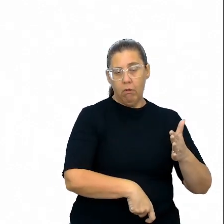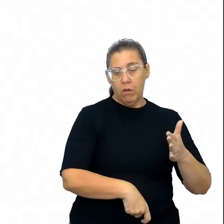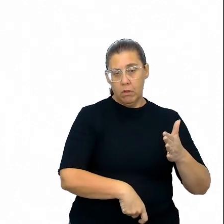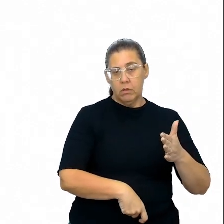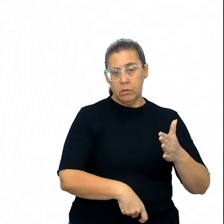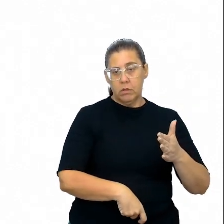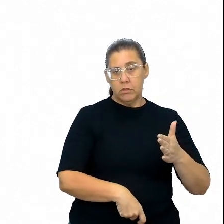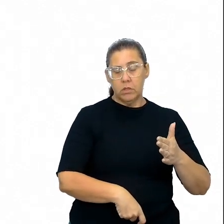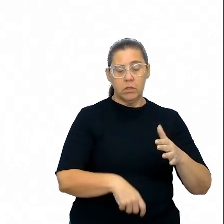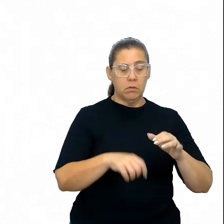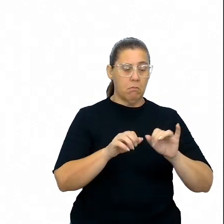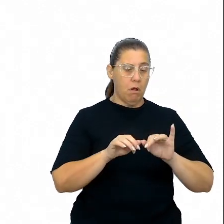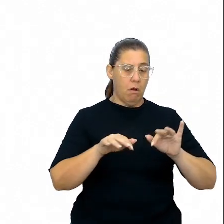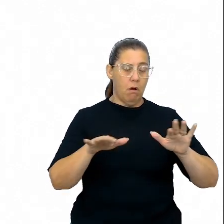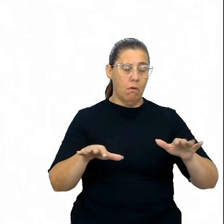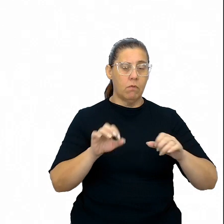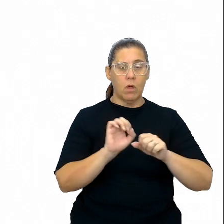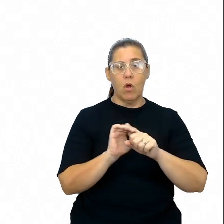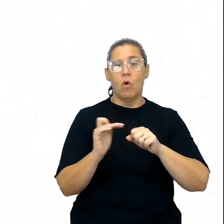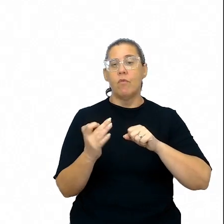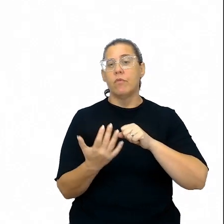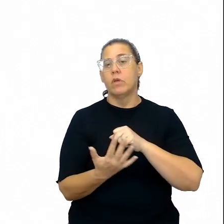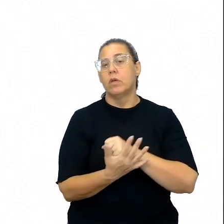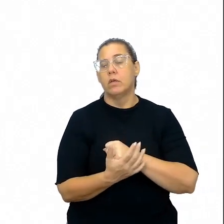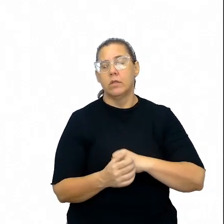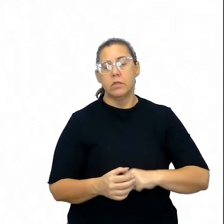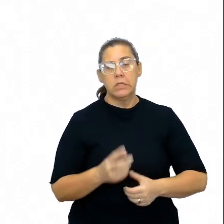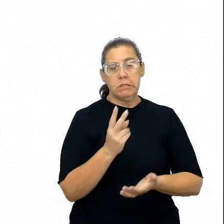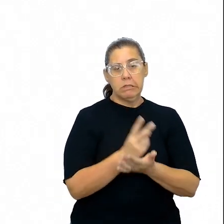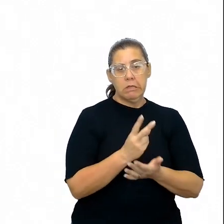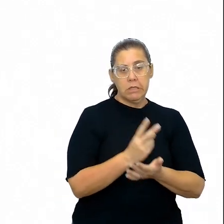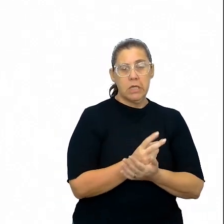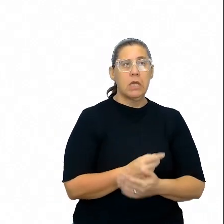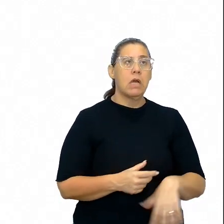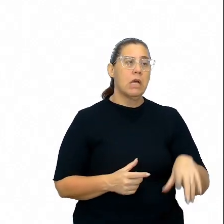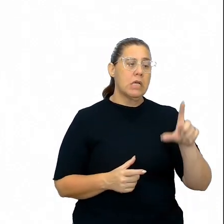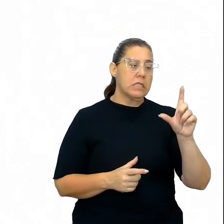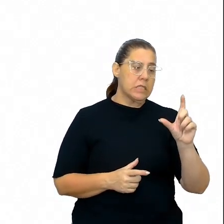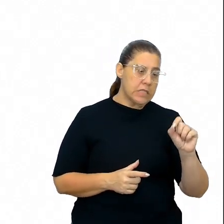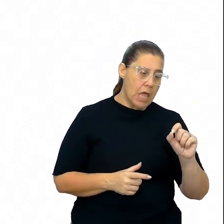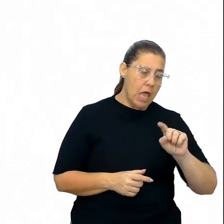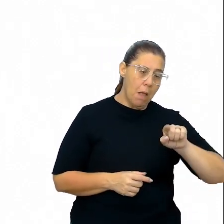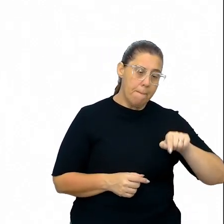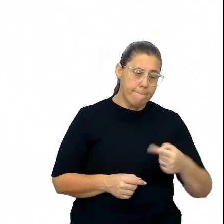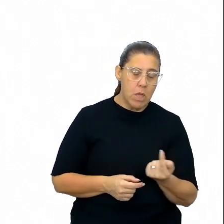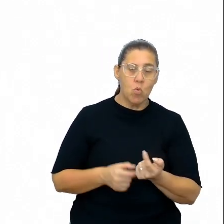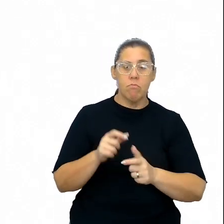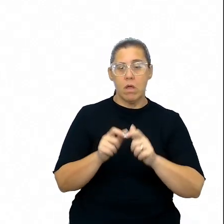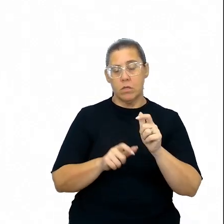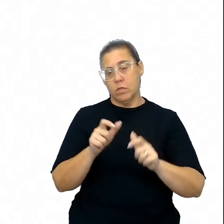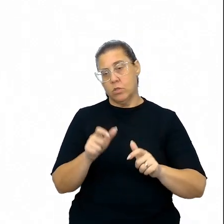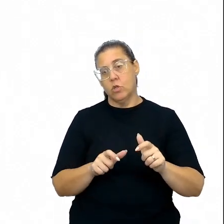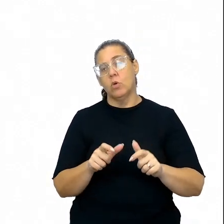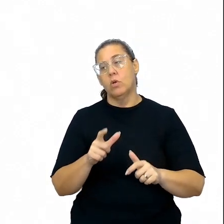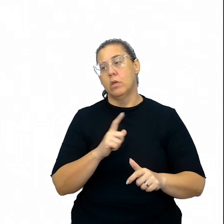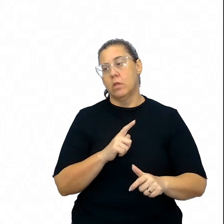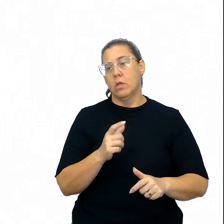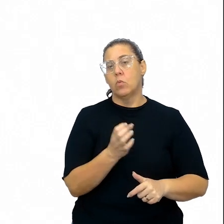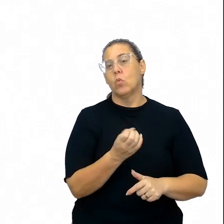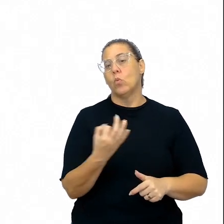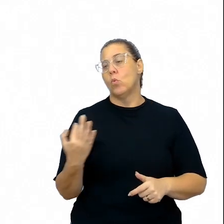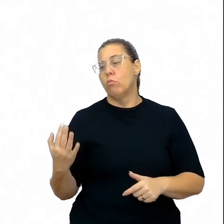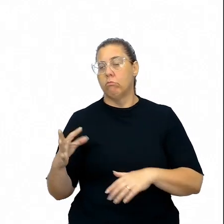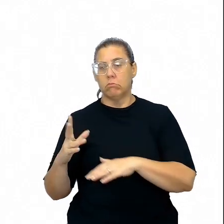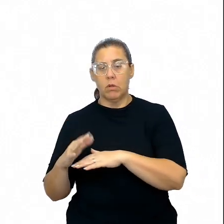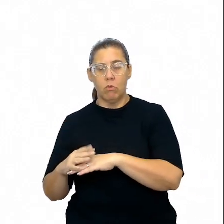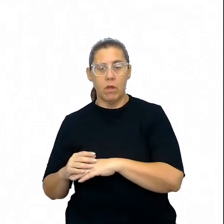de propagação da Covid, vamos supor. Então, sempre usava, para cada 100 mil habitantes, está sendo. Então,